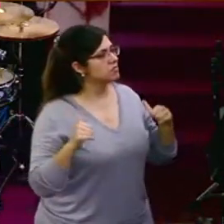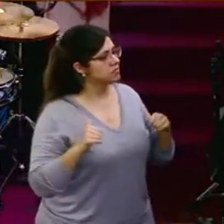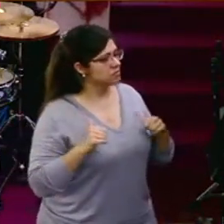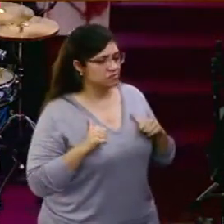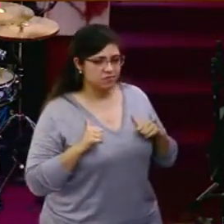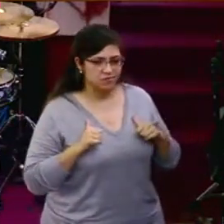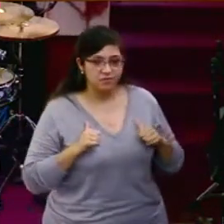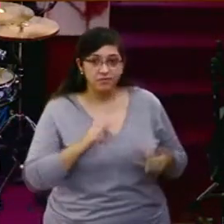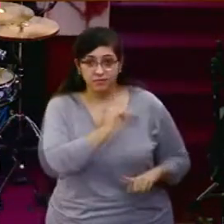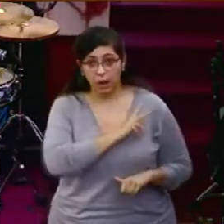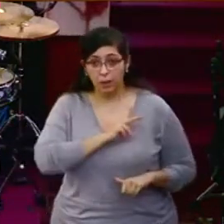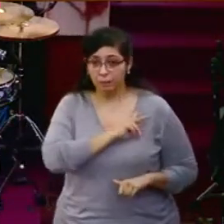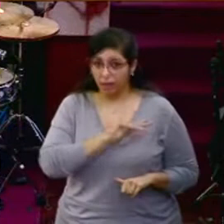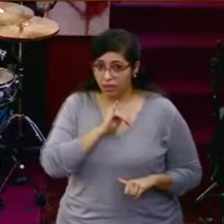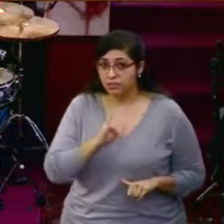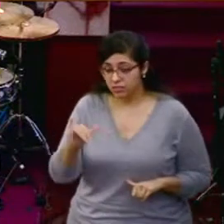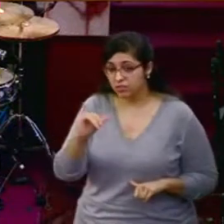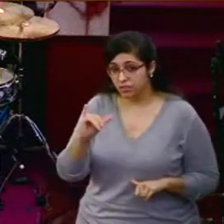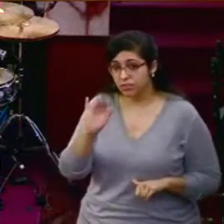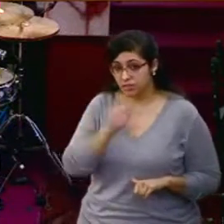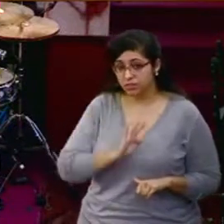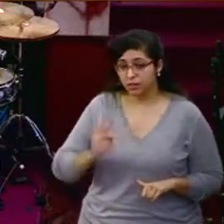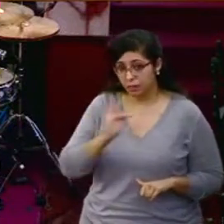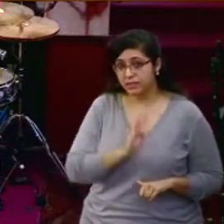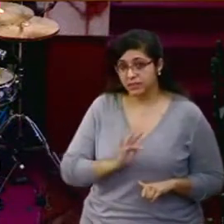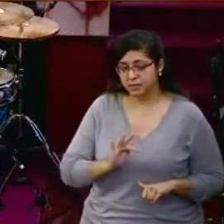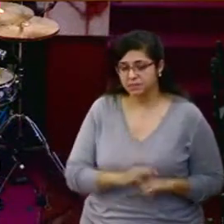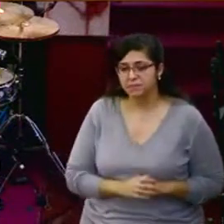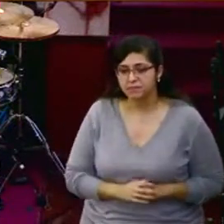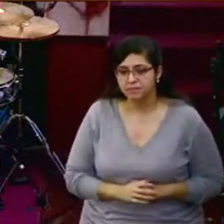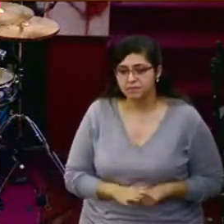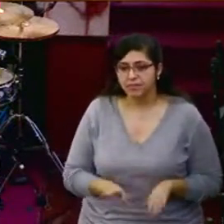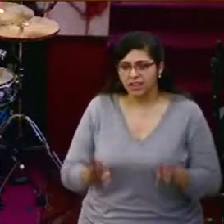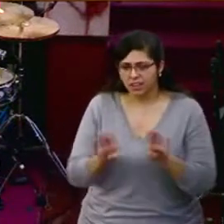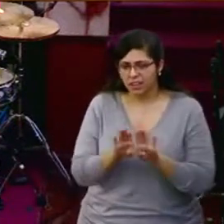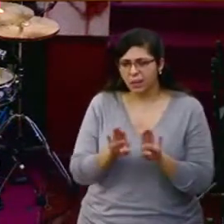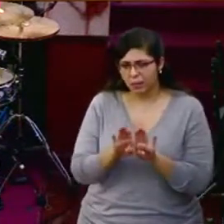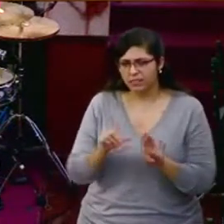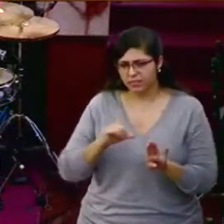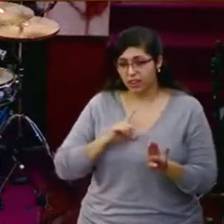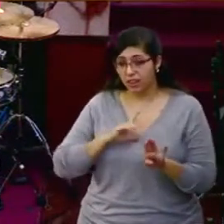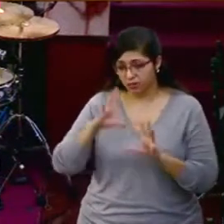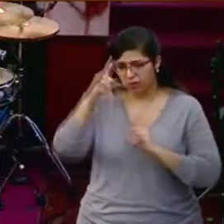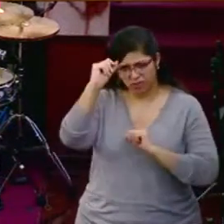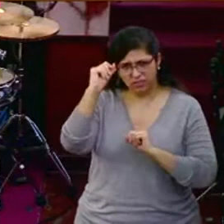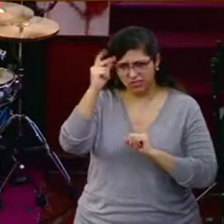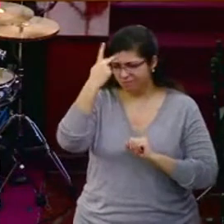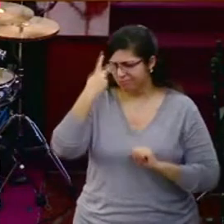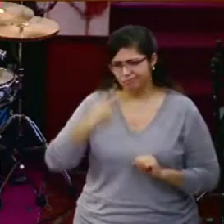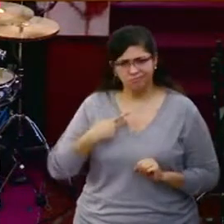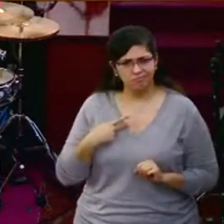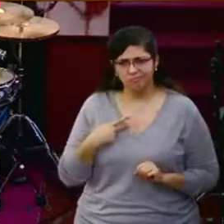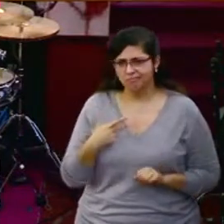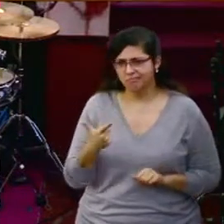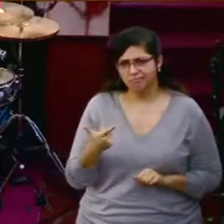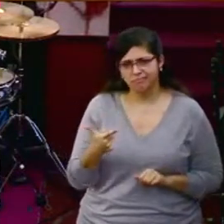que paulo está usando a carta de filipenses para falar assim é possível ter uma força mas ela não vem das mágicas